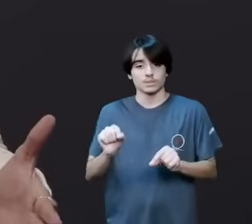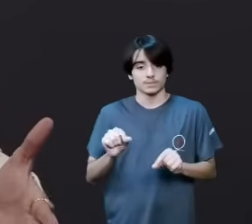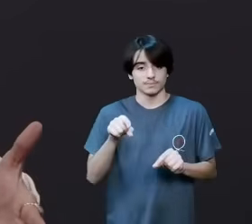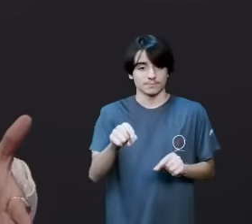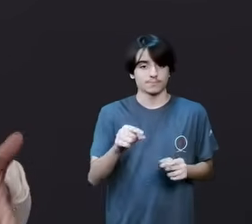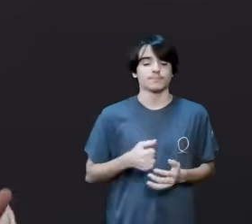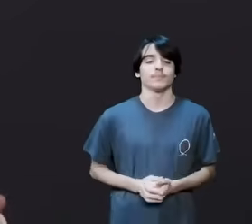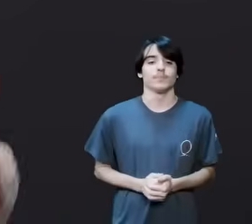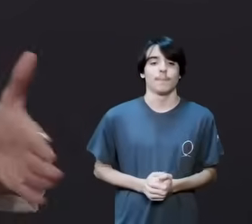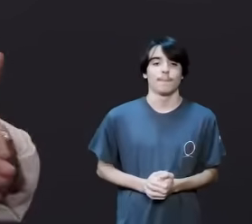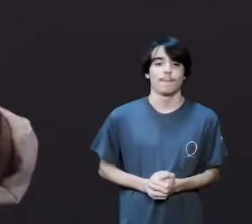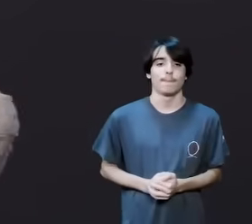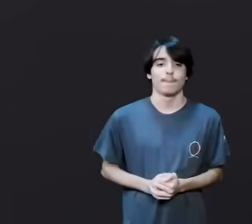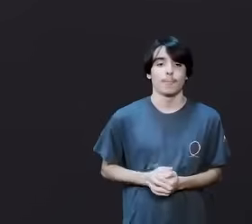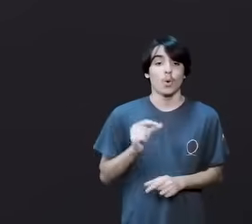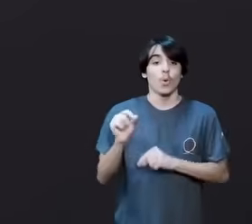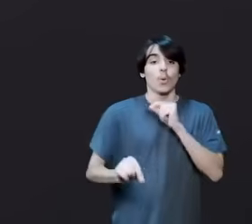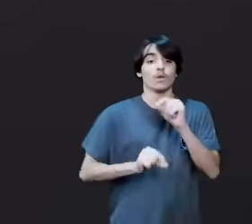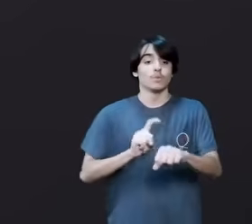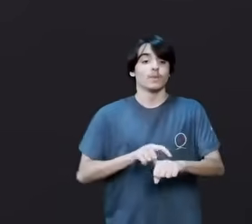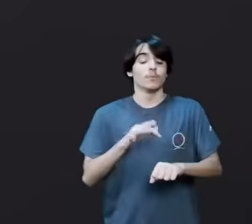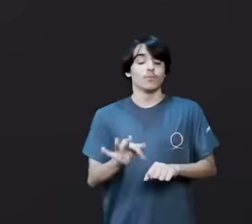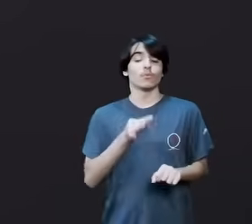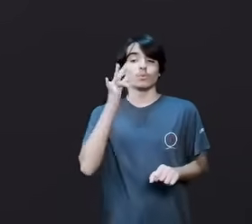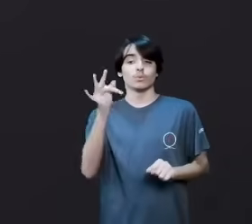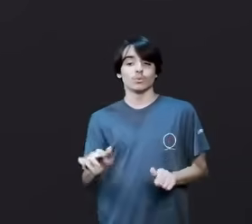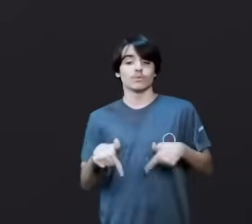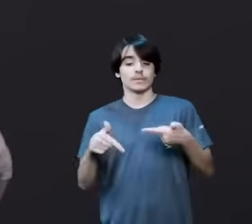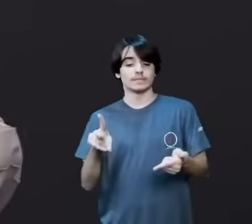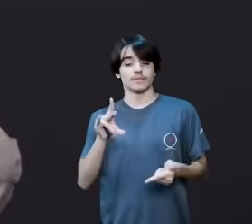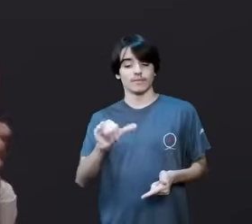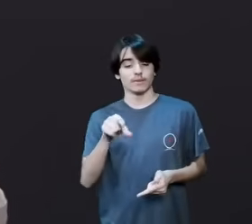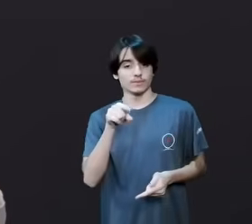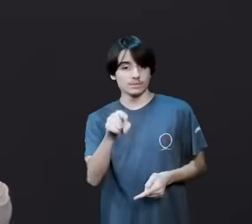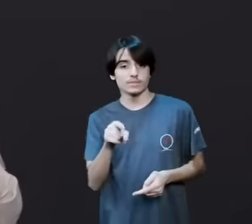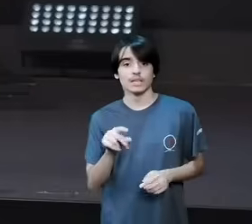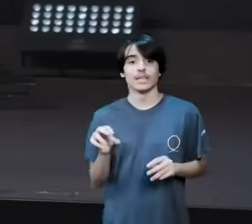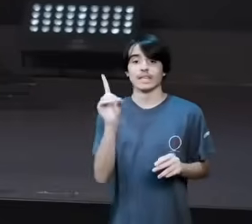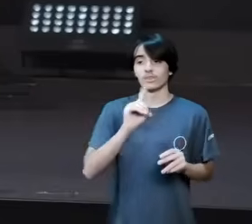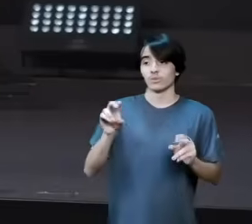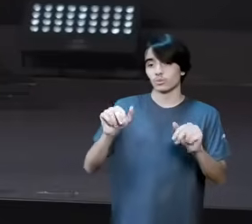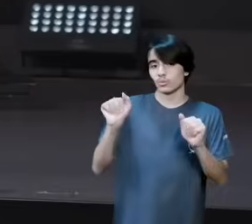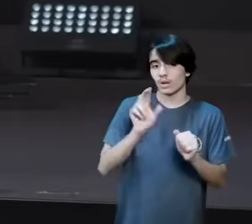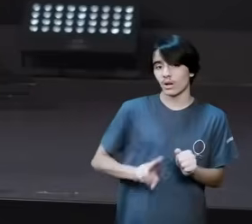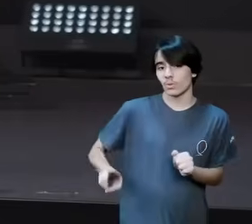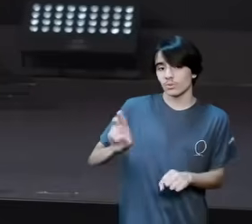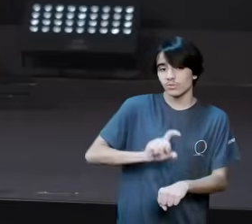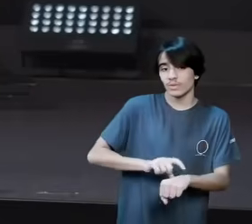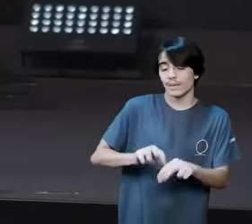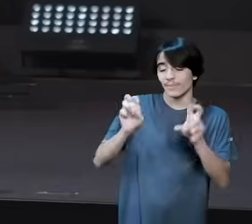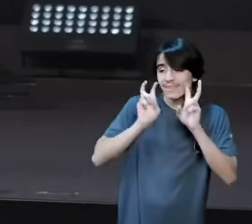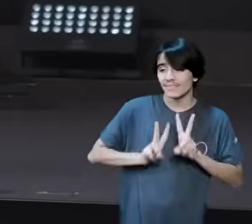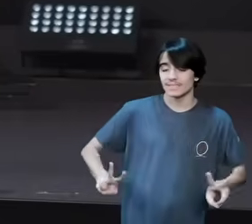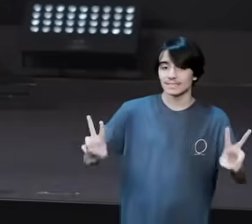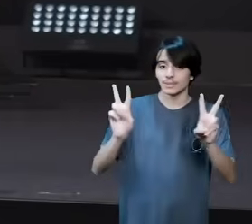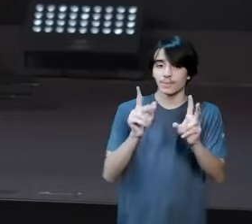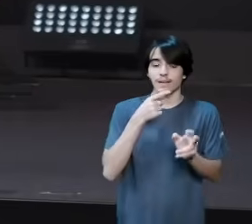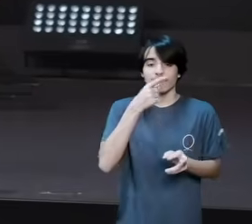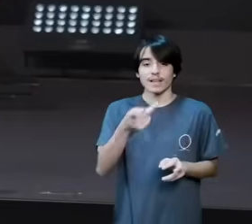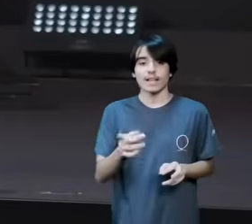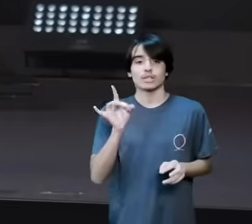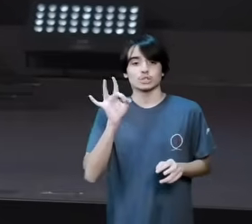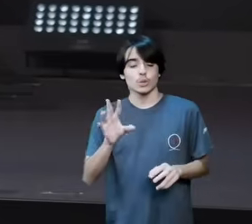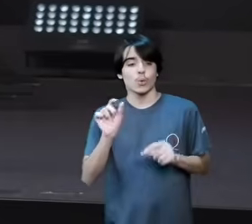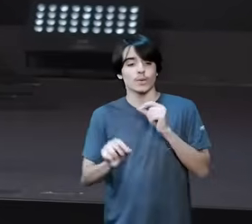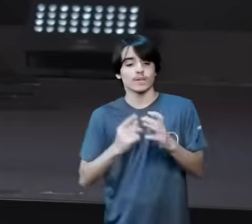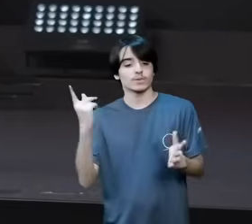momento, ele revela o que ele fará com você. E Deus nunca usa o tempo da visão para falar só do